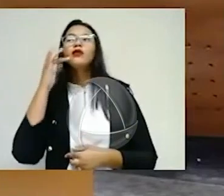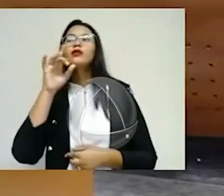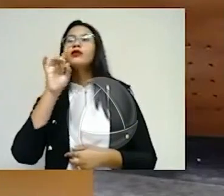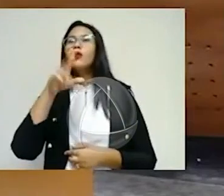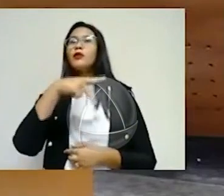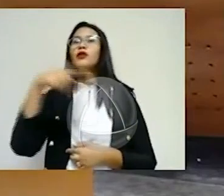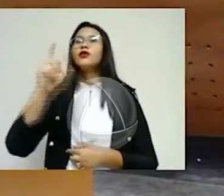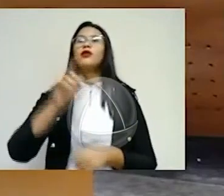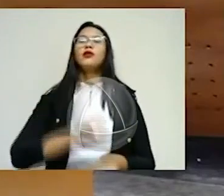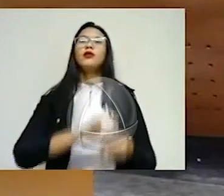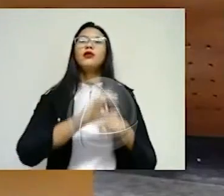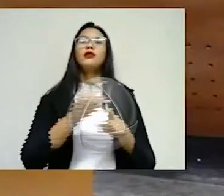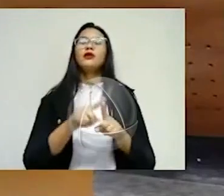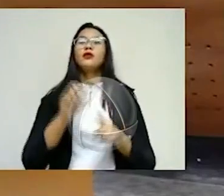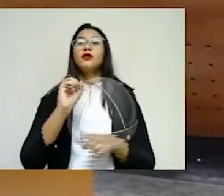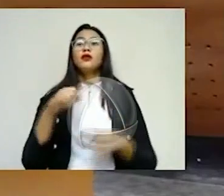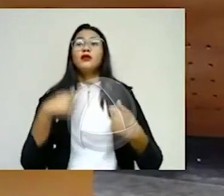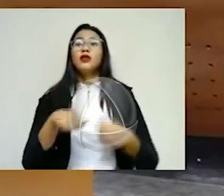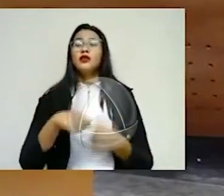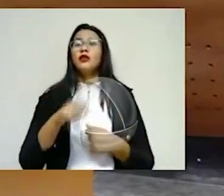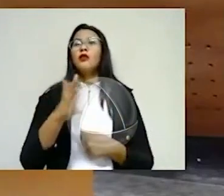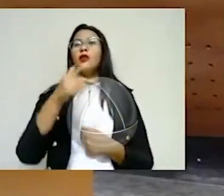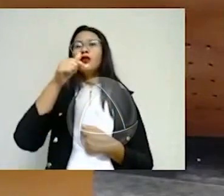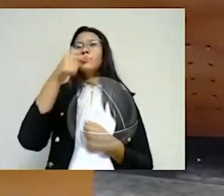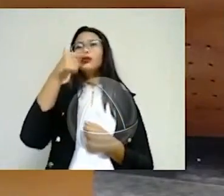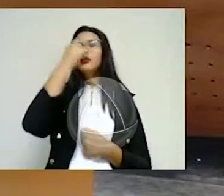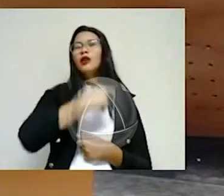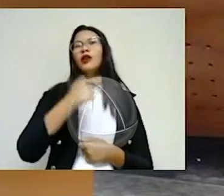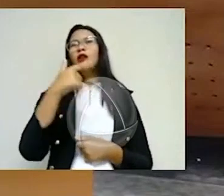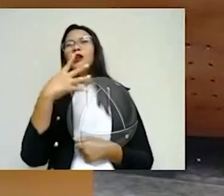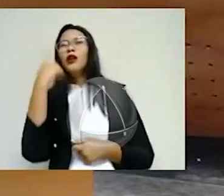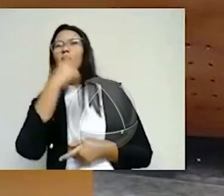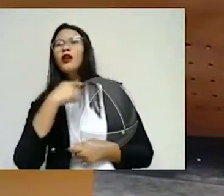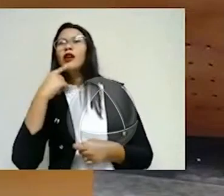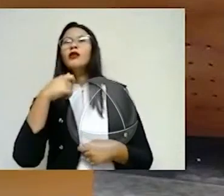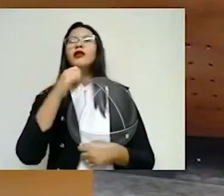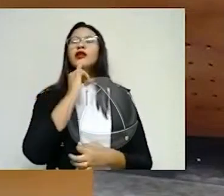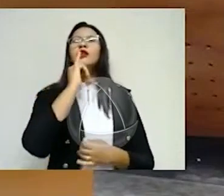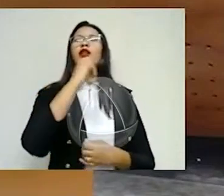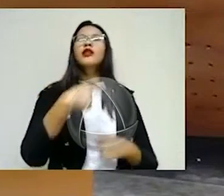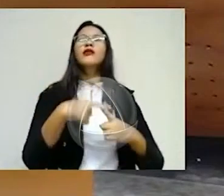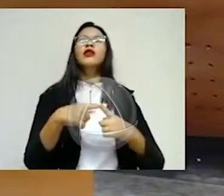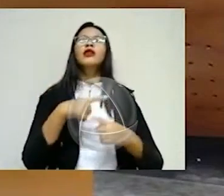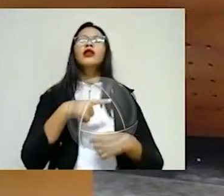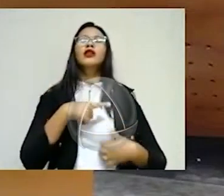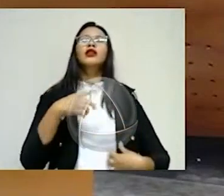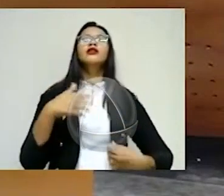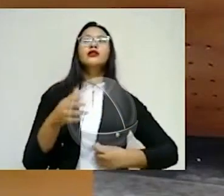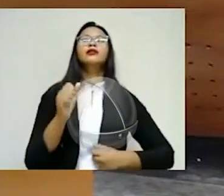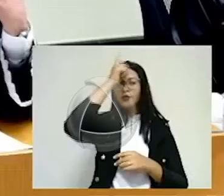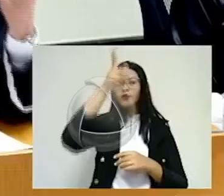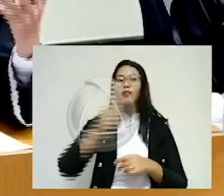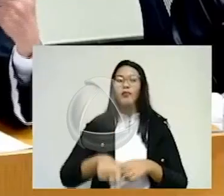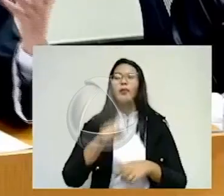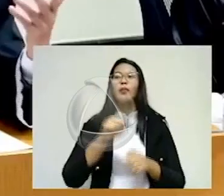motivos que levaram o recesso na prefeitura de Canindé. Se for o caso, dá 72 horas, 24 horas, 48 horas, para ele dizer porque tomou